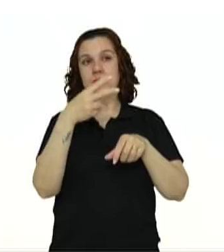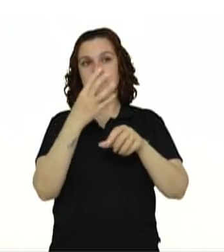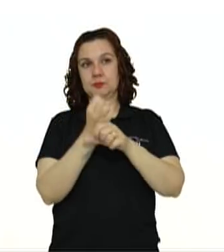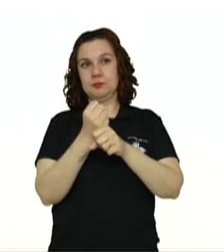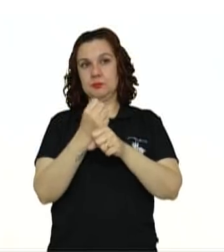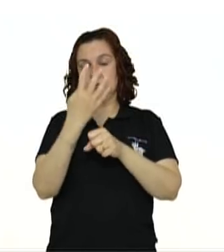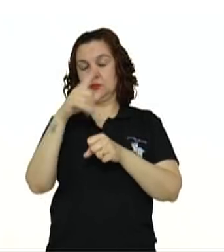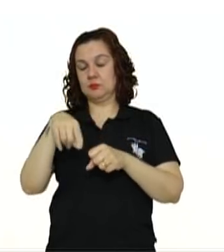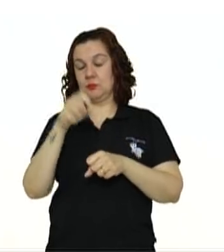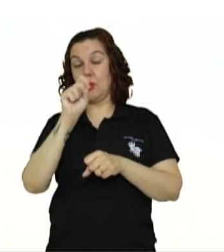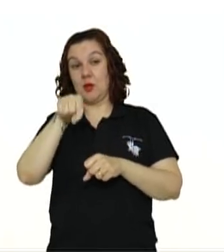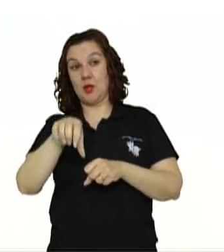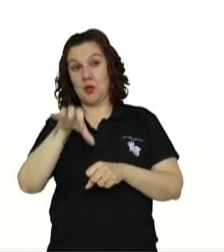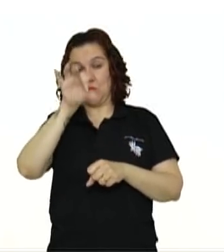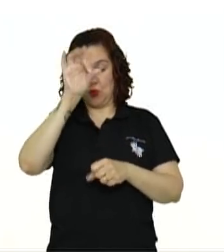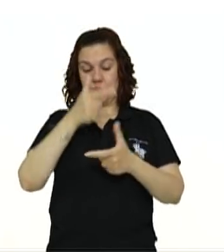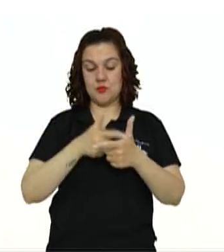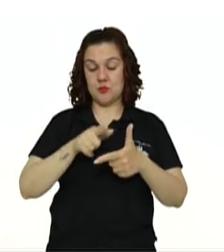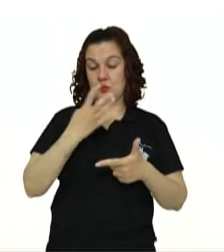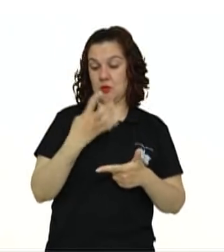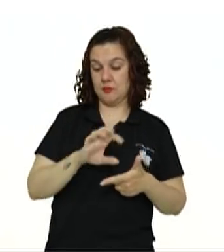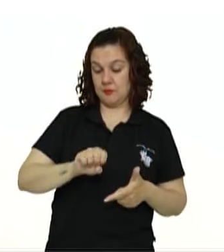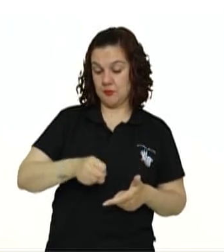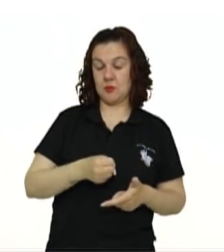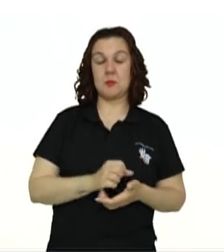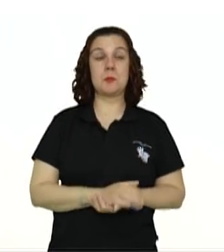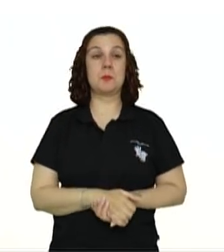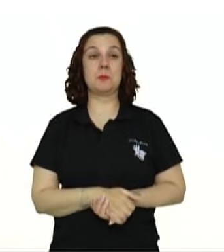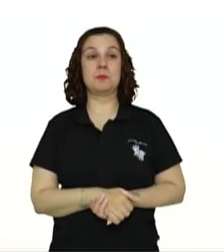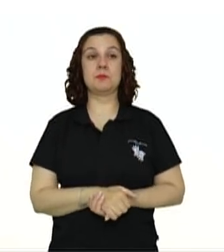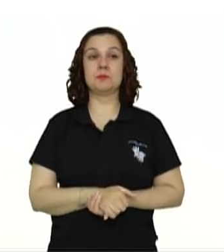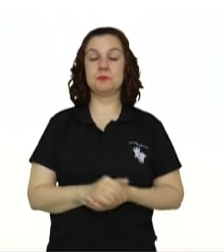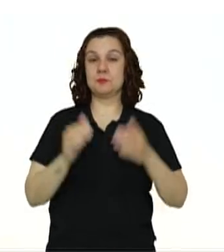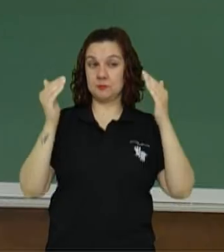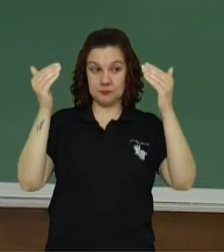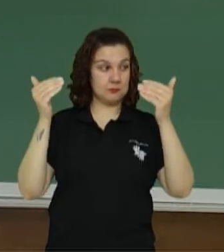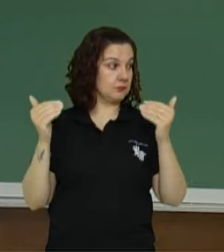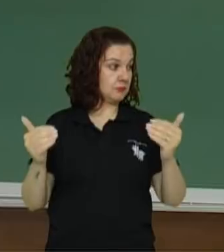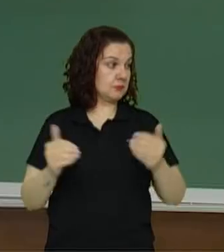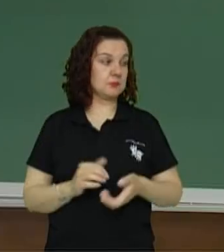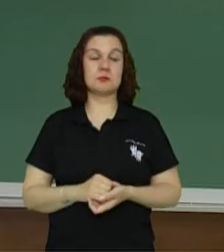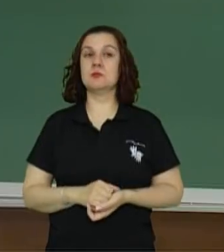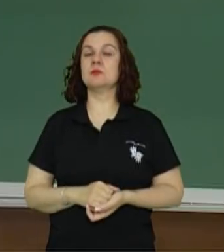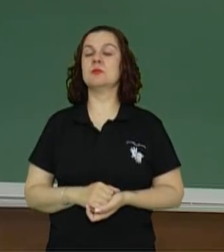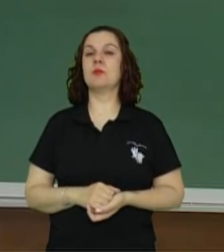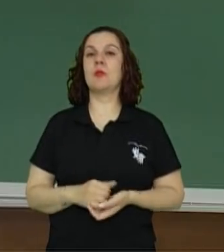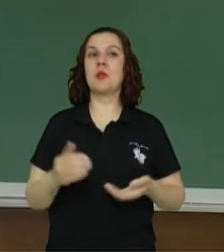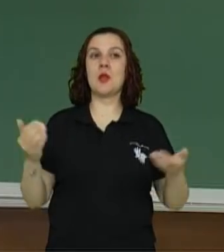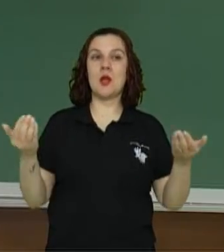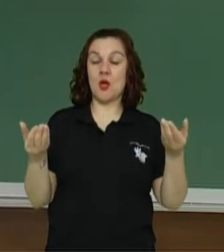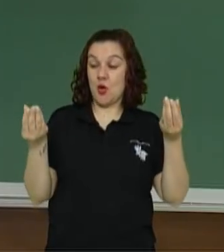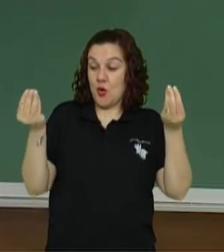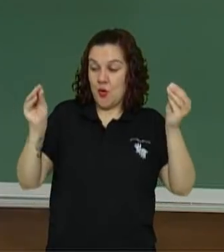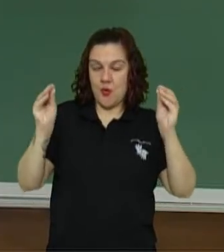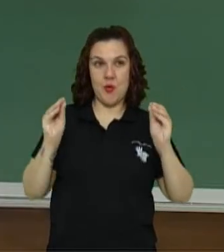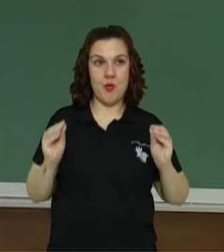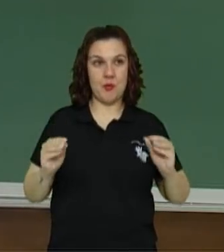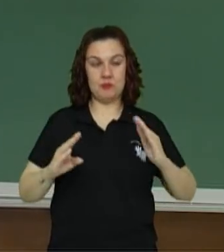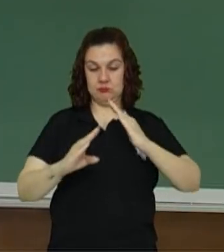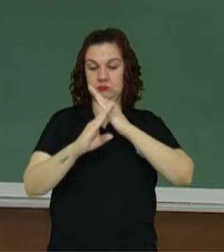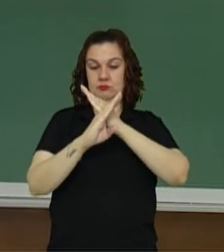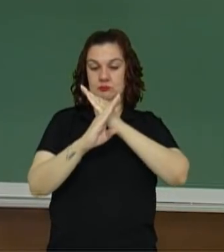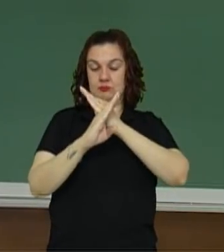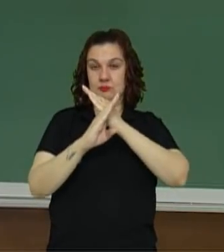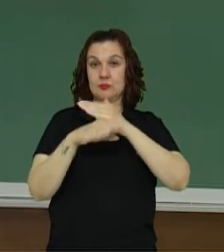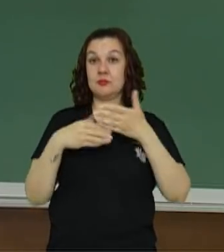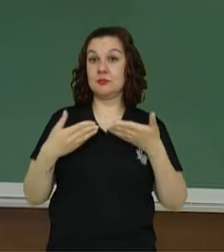9, dividido por 4,8, e ainda tenho ali 16,5 por x. Aplicando a propriedade